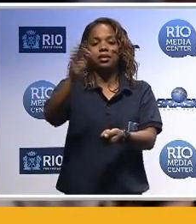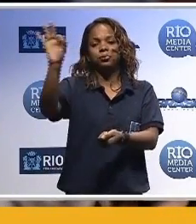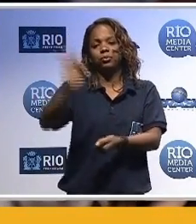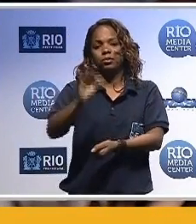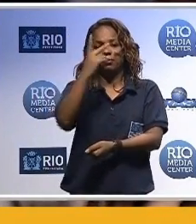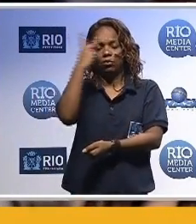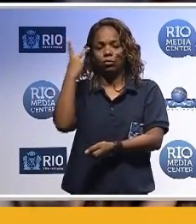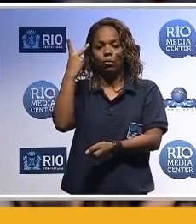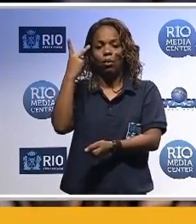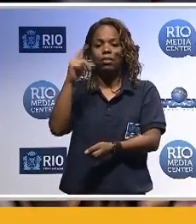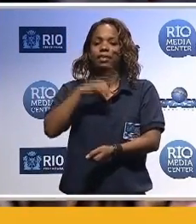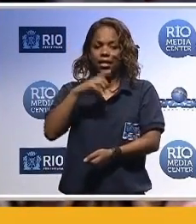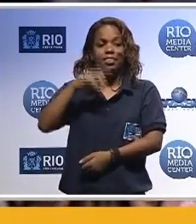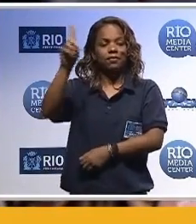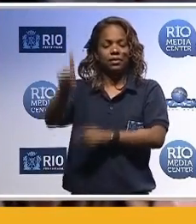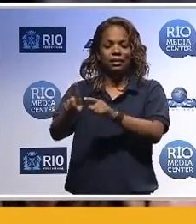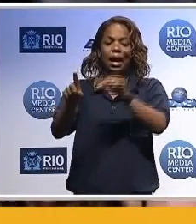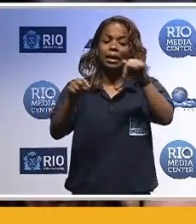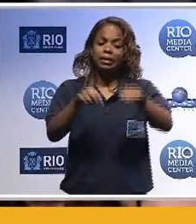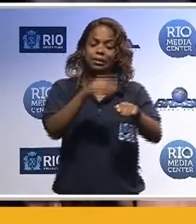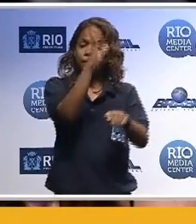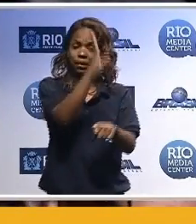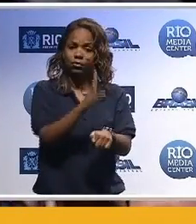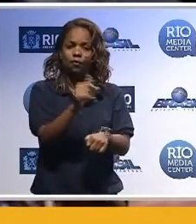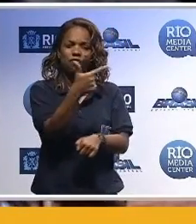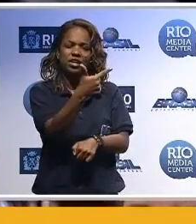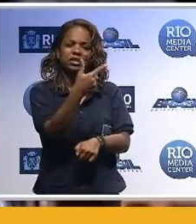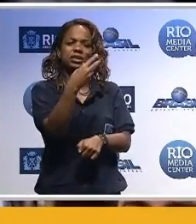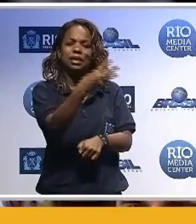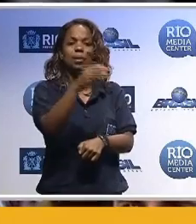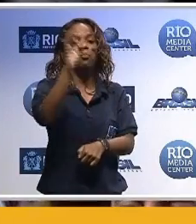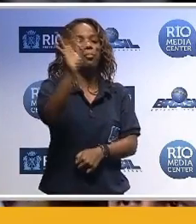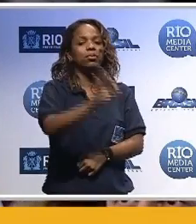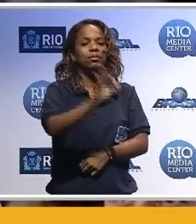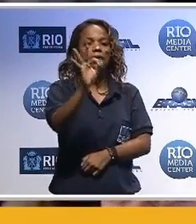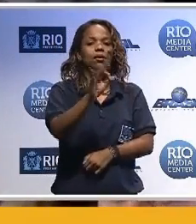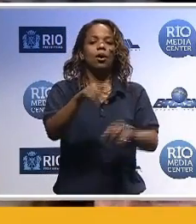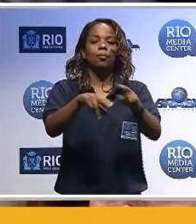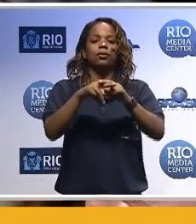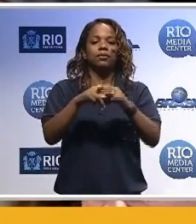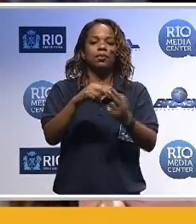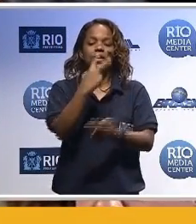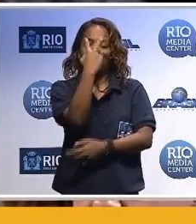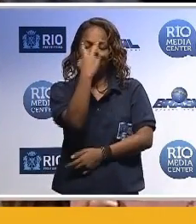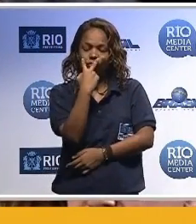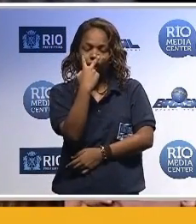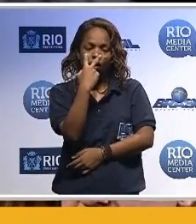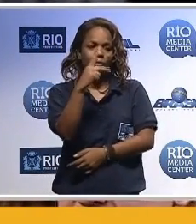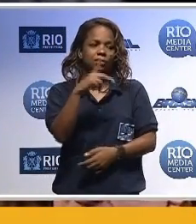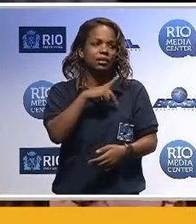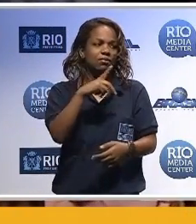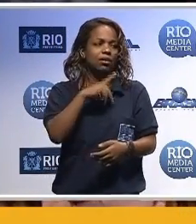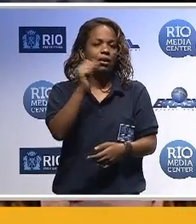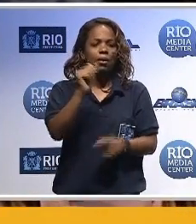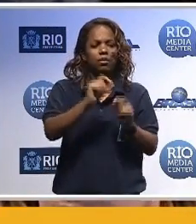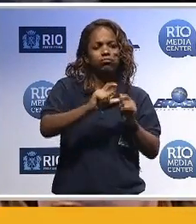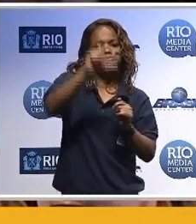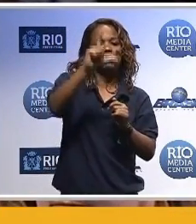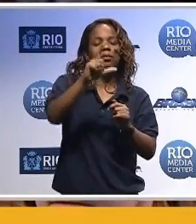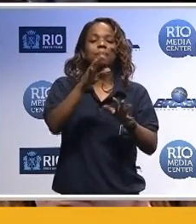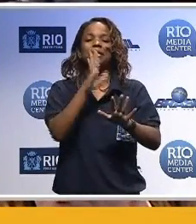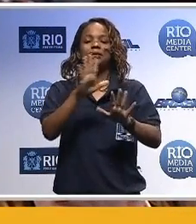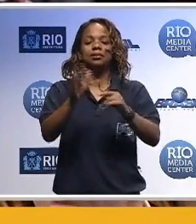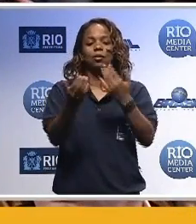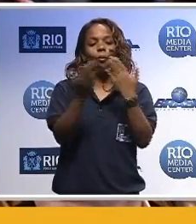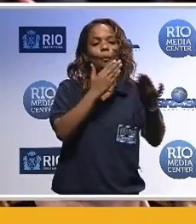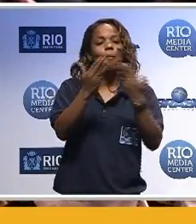deficiência. Né? No Brasil, esse número de 23%, ele, por conta da deficiência visual, ele ficou um pouco acima, mas se você pegar os números